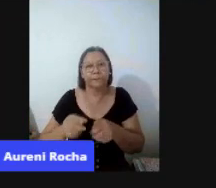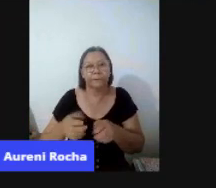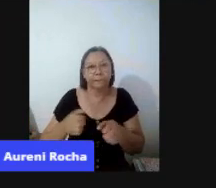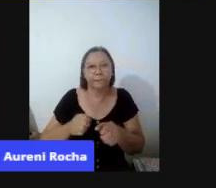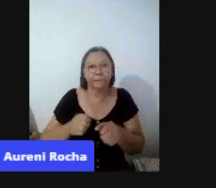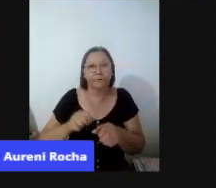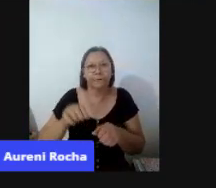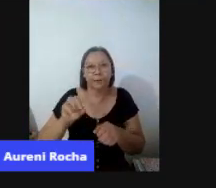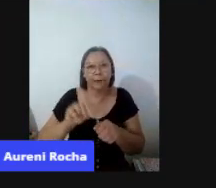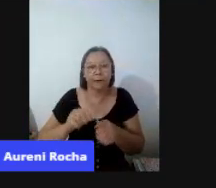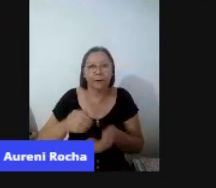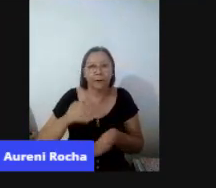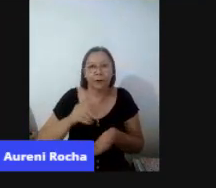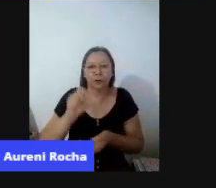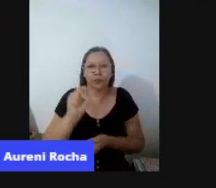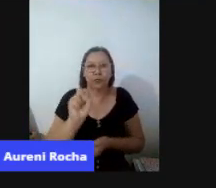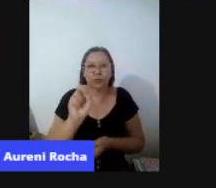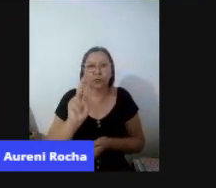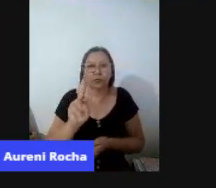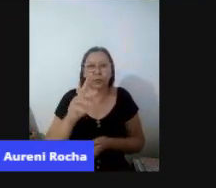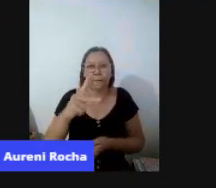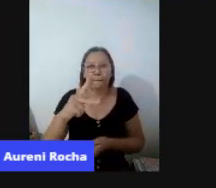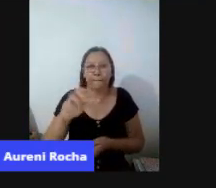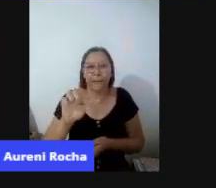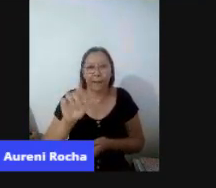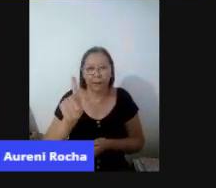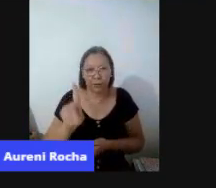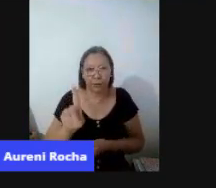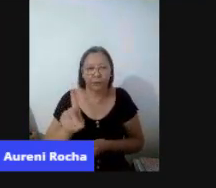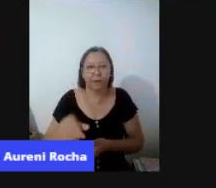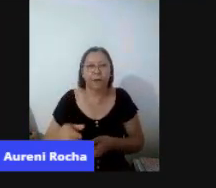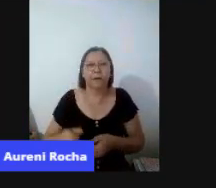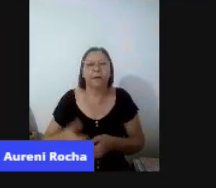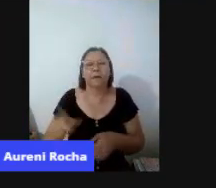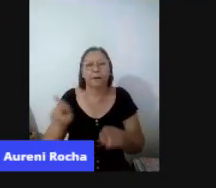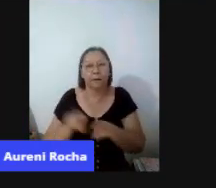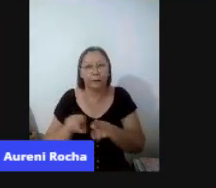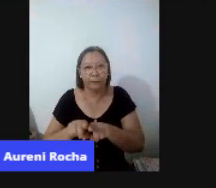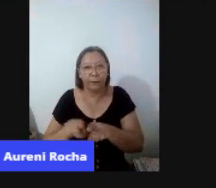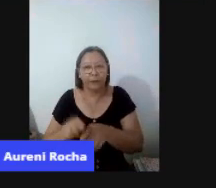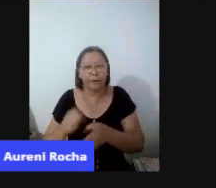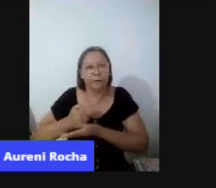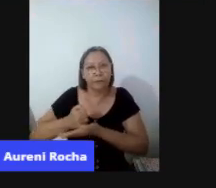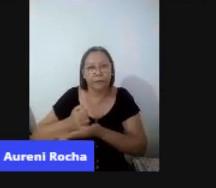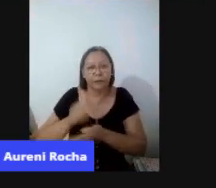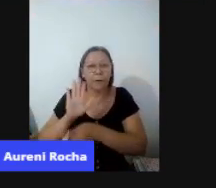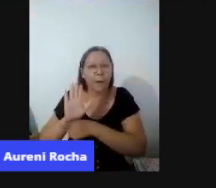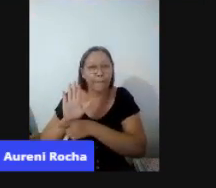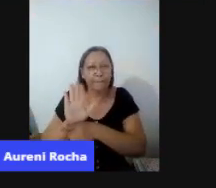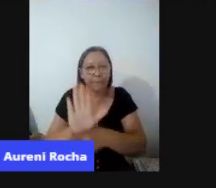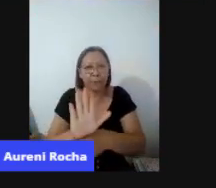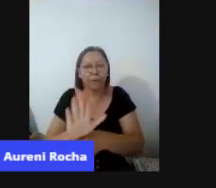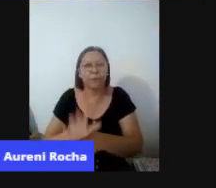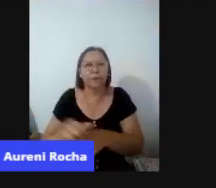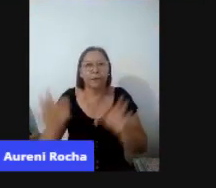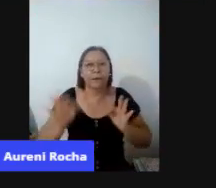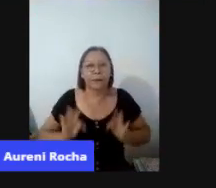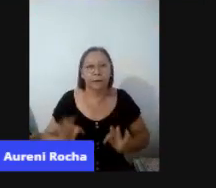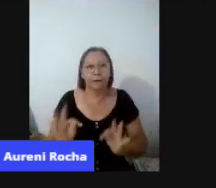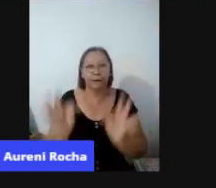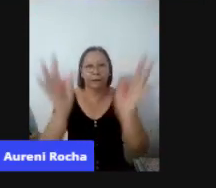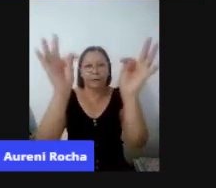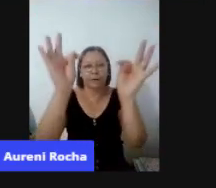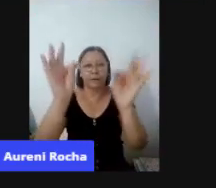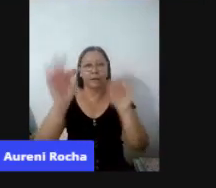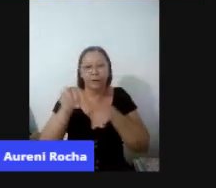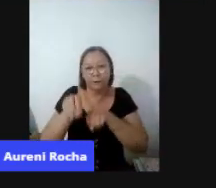Educacionais, SUPED. Para a realização desse evento, contamos com o apoio da Divisão de Tecnologia Educacional e da Divisão de